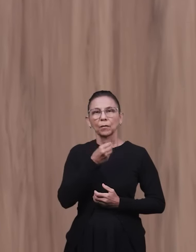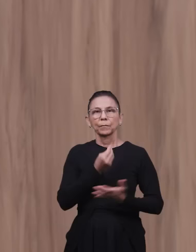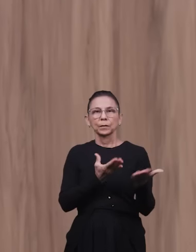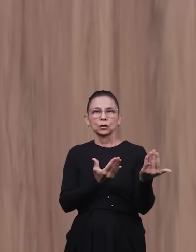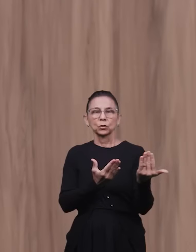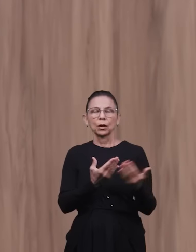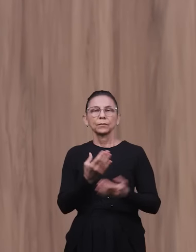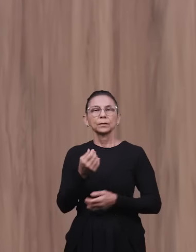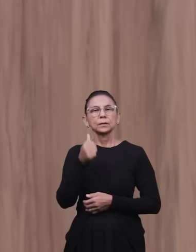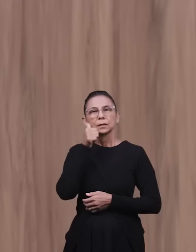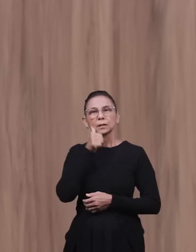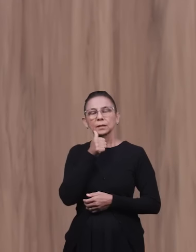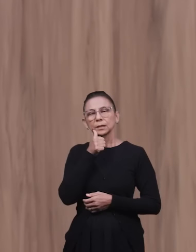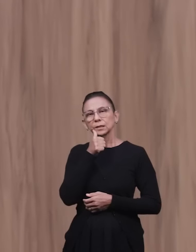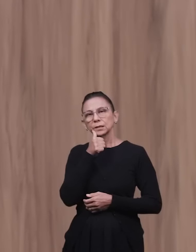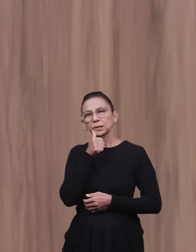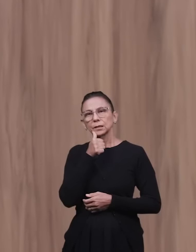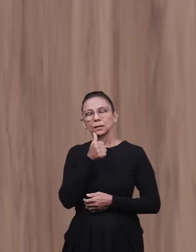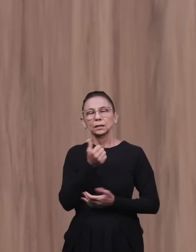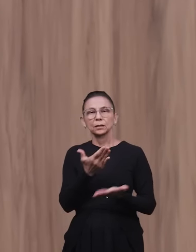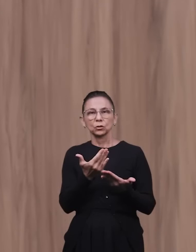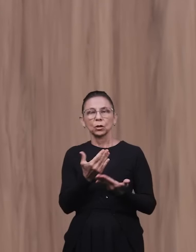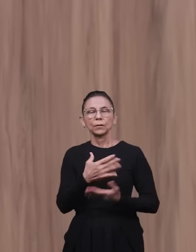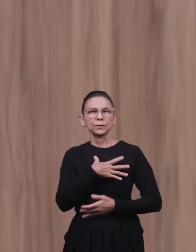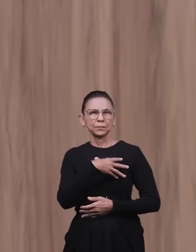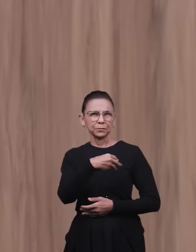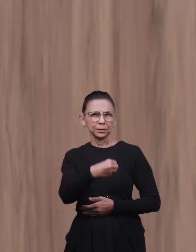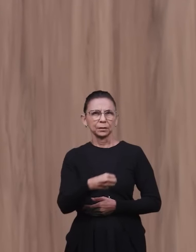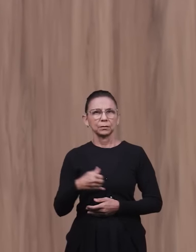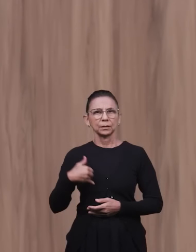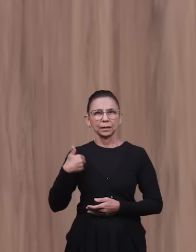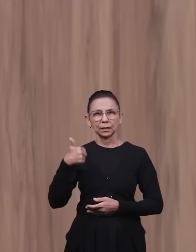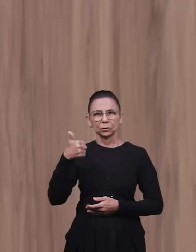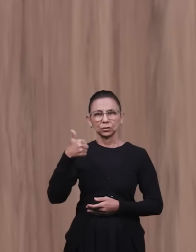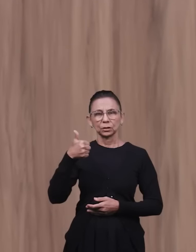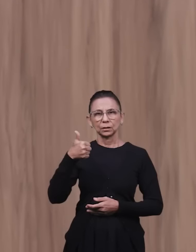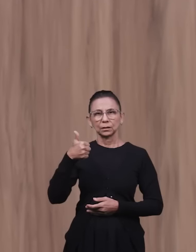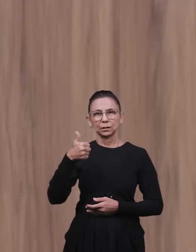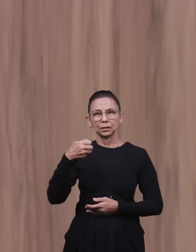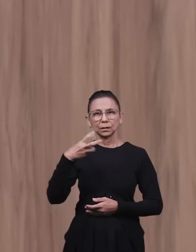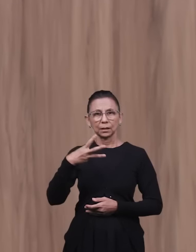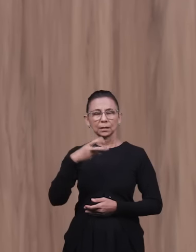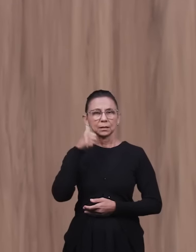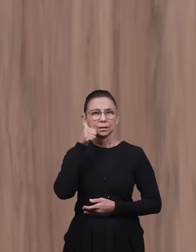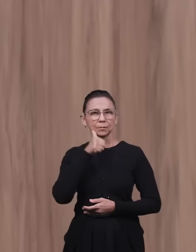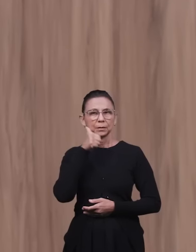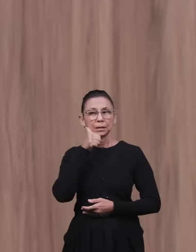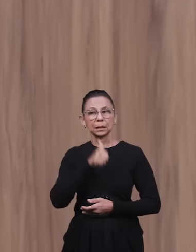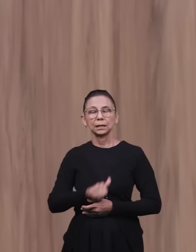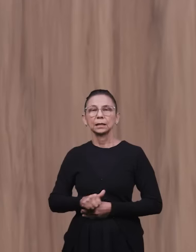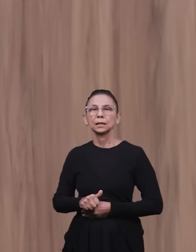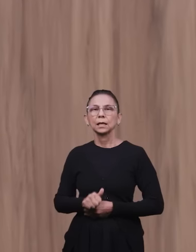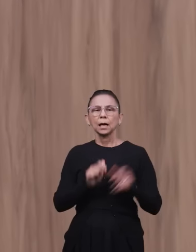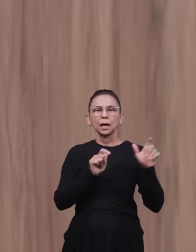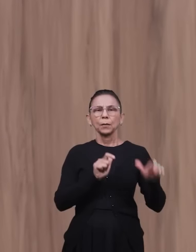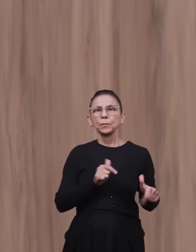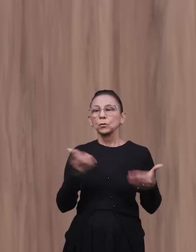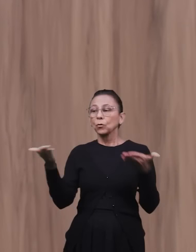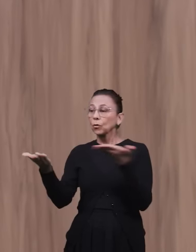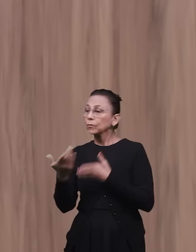anos de idade. Essa filha recebeu um convite para participar de um evento e a